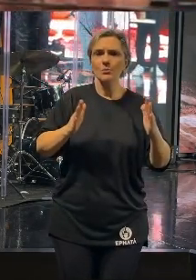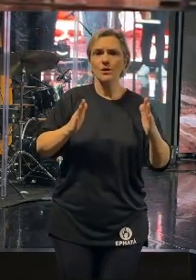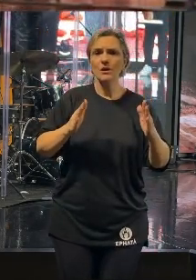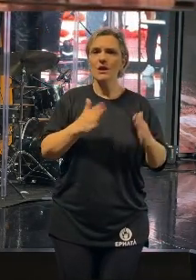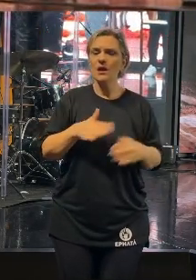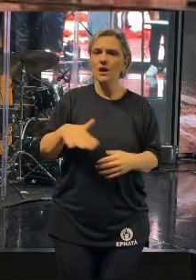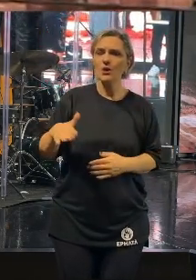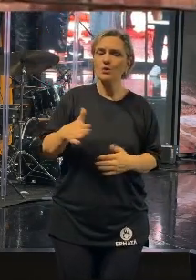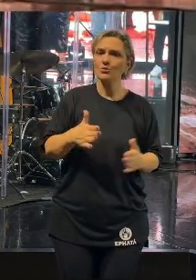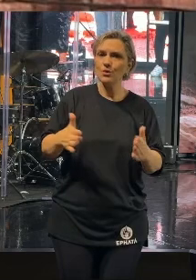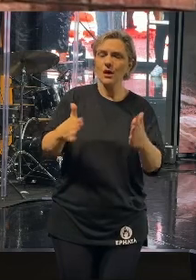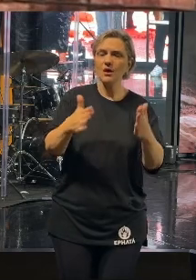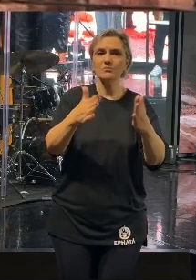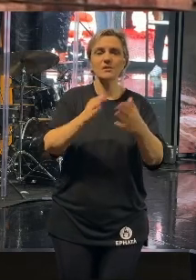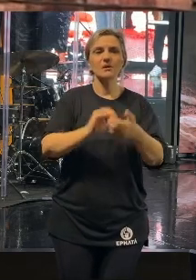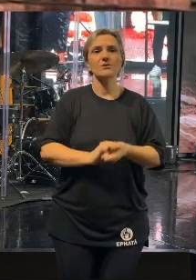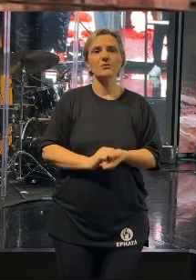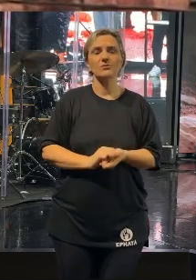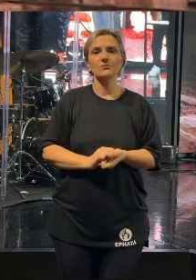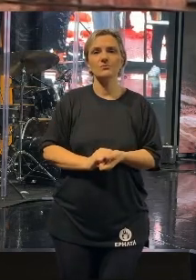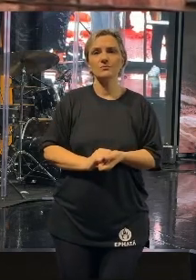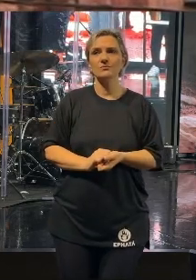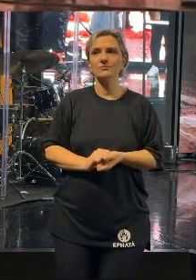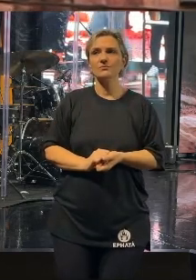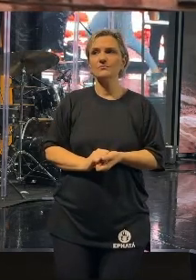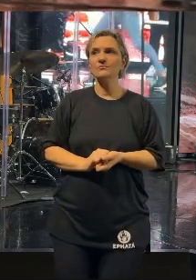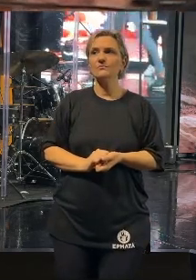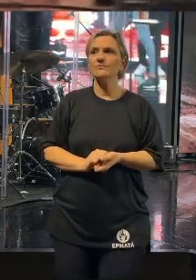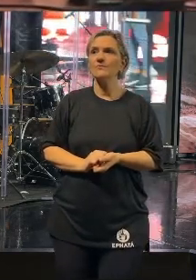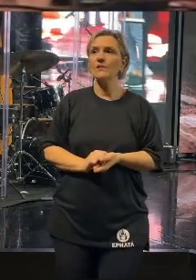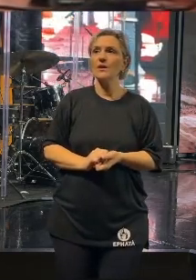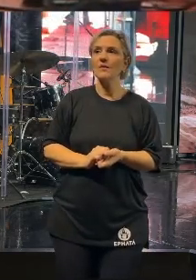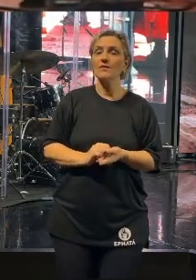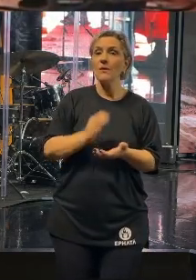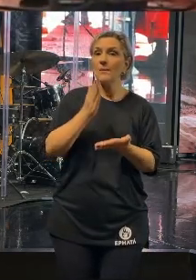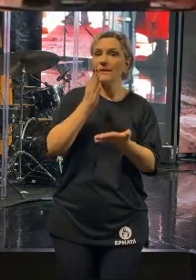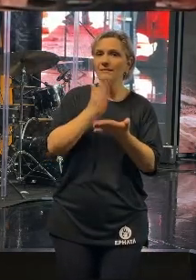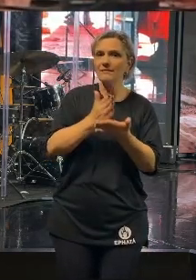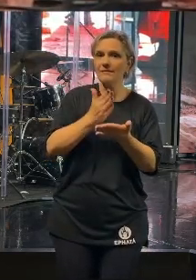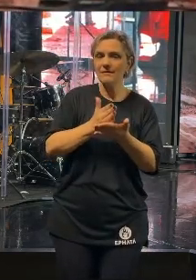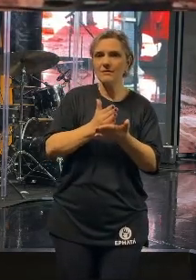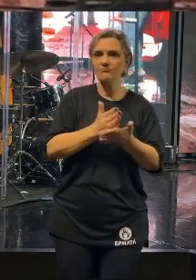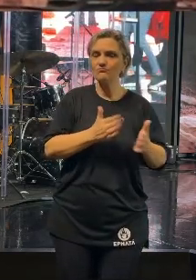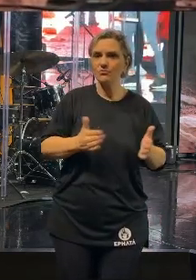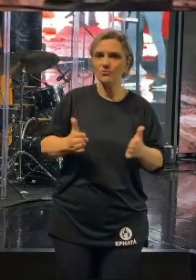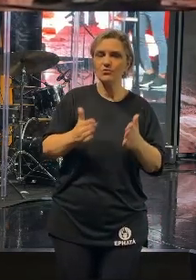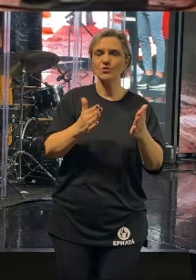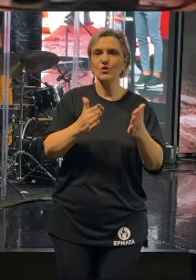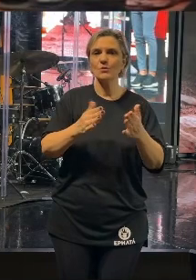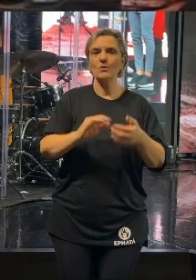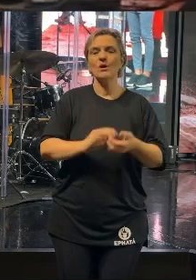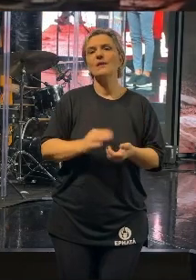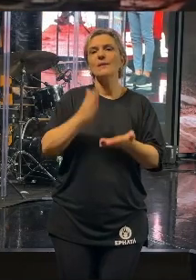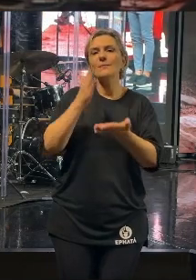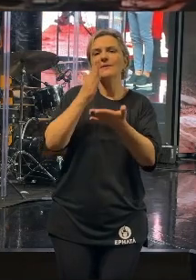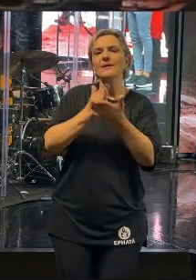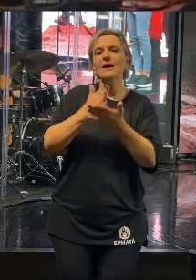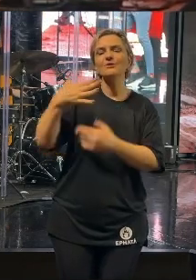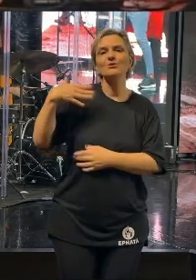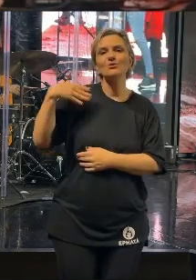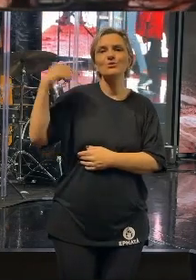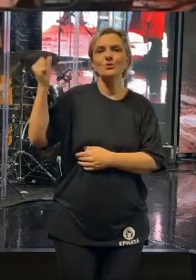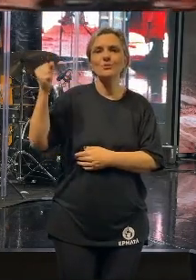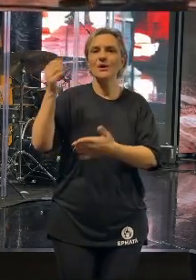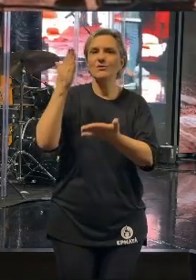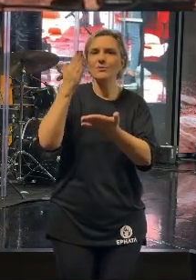propósito, olha para mim, porque eu creio que isso vai falar com alguém nessa noite, nesse lugar. No meio do propósito, no meio do chamado,